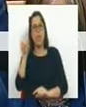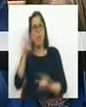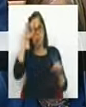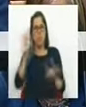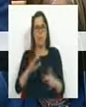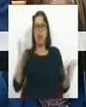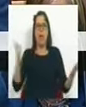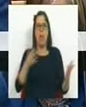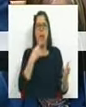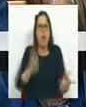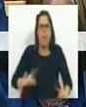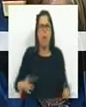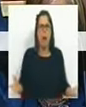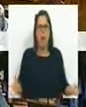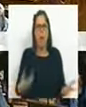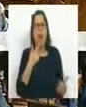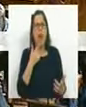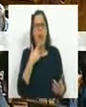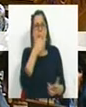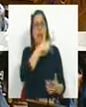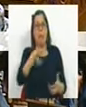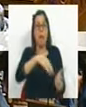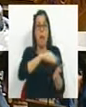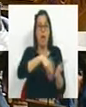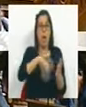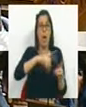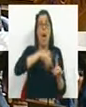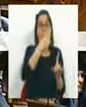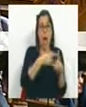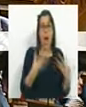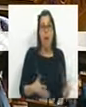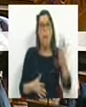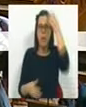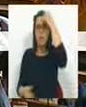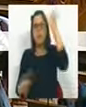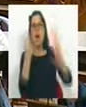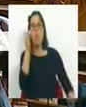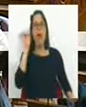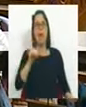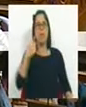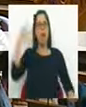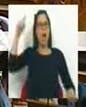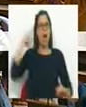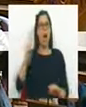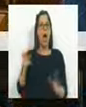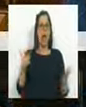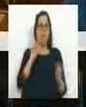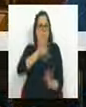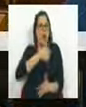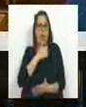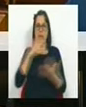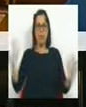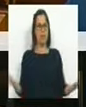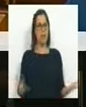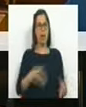professores. Mas depois não falam. Falam dos 100 que foram contratados este ano, mas esquecem-se dos 4 mil nos outros anos. Têm que tomar uma